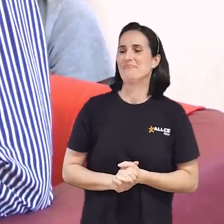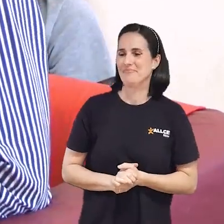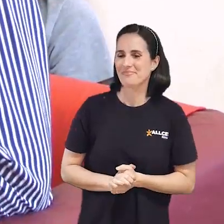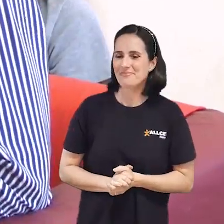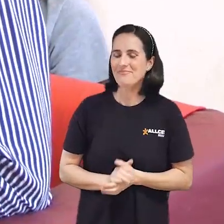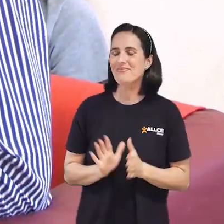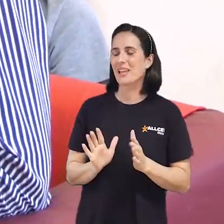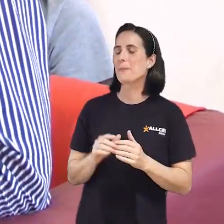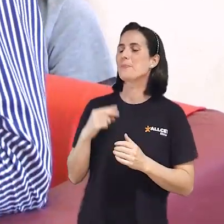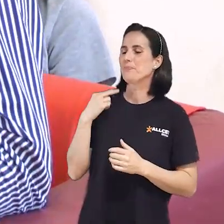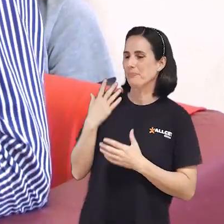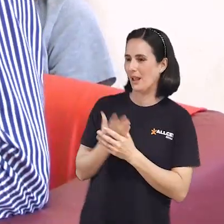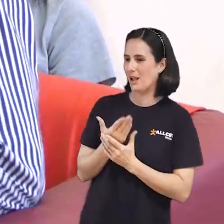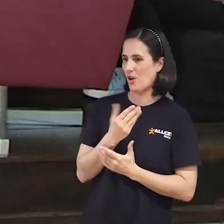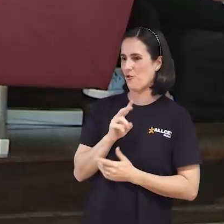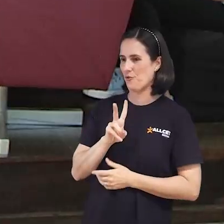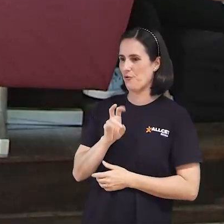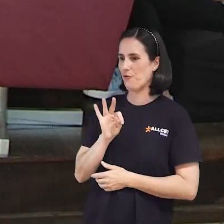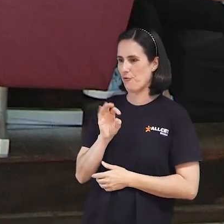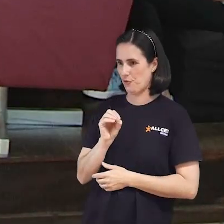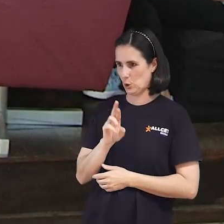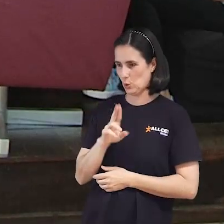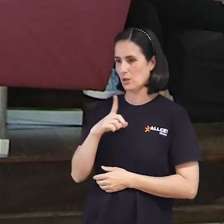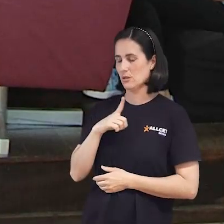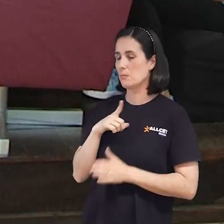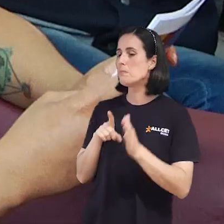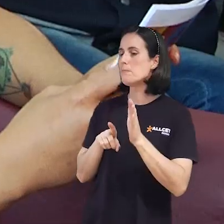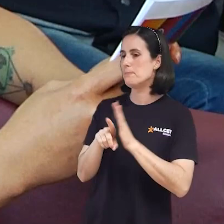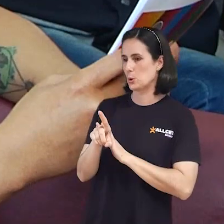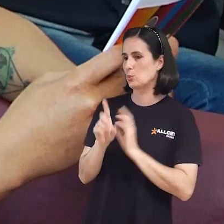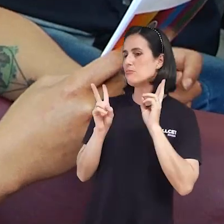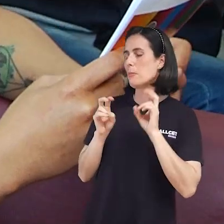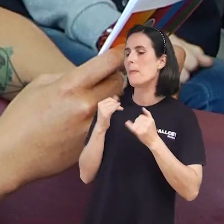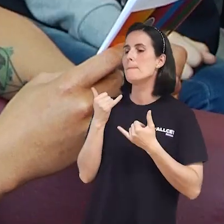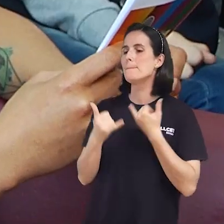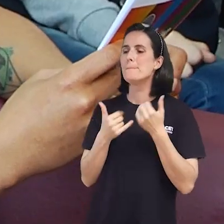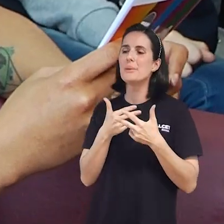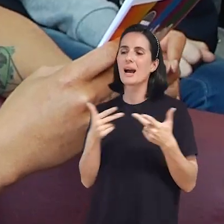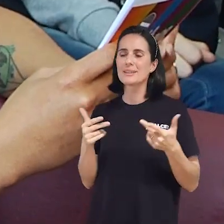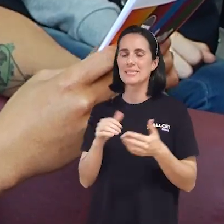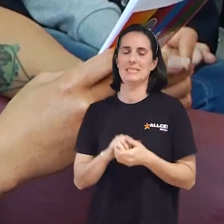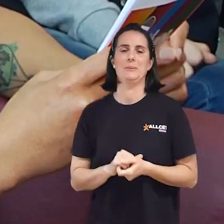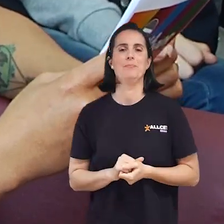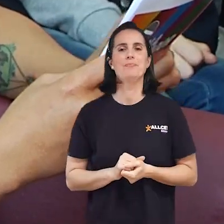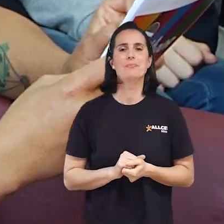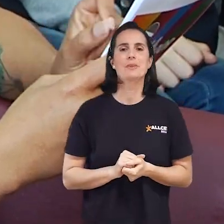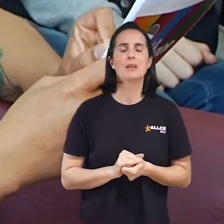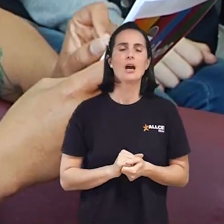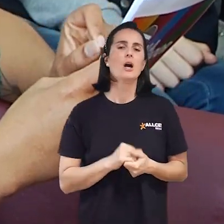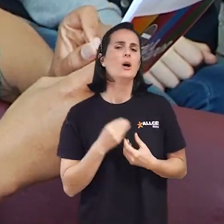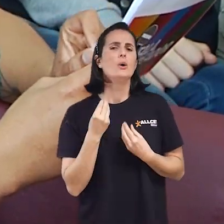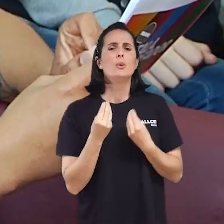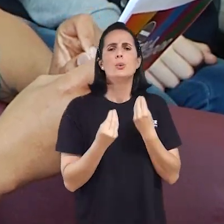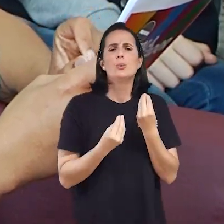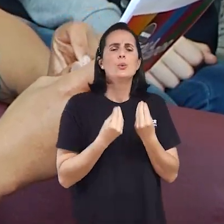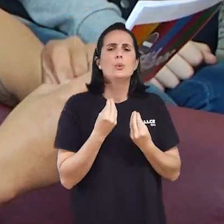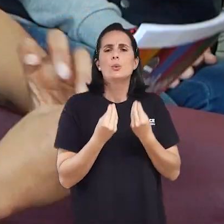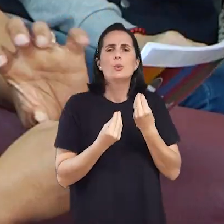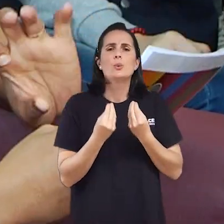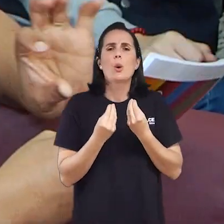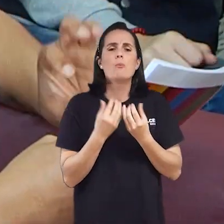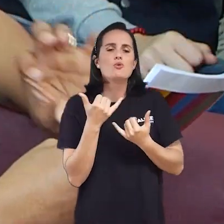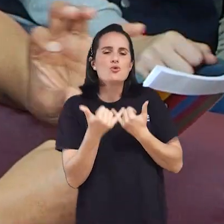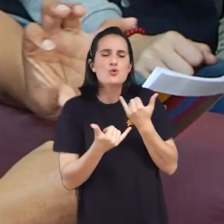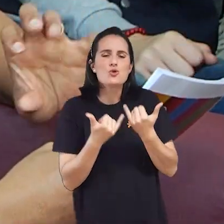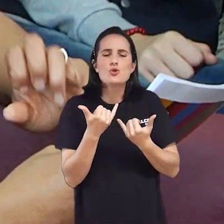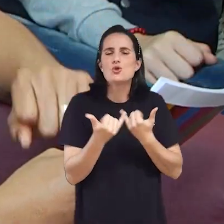tá? Não pegar a goiaba do vizinho. E não pegar a goiaba do vizinho. Vereador, o Vitor tem uma pergunta para você